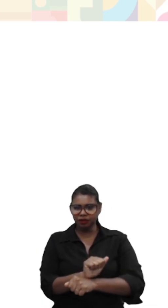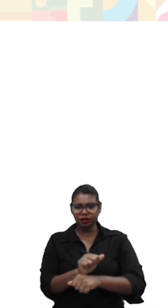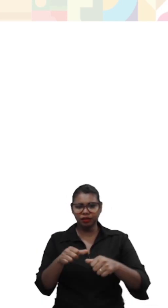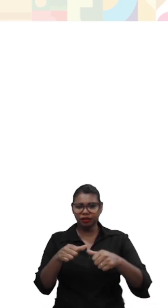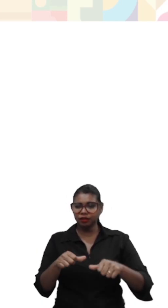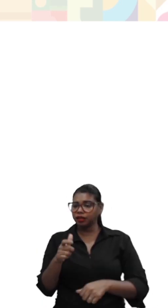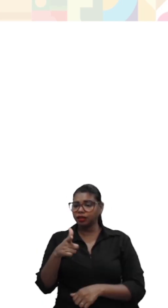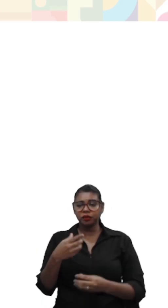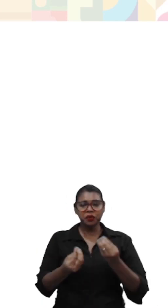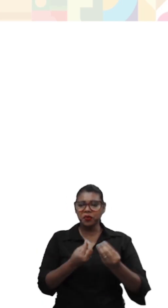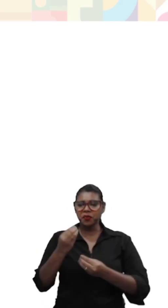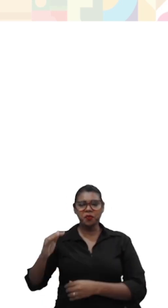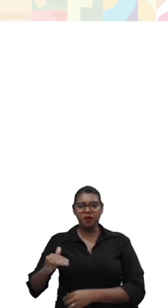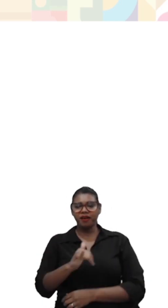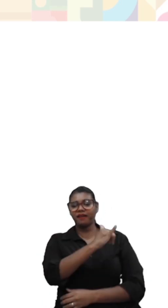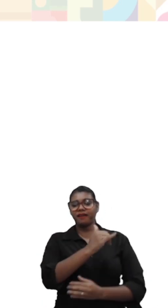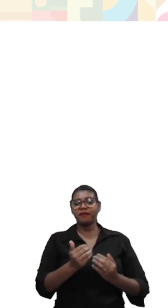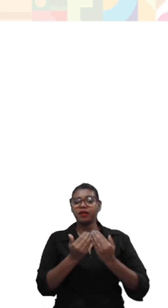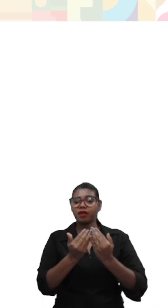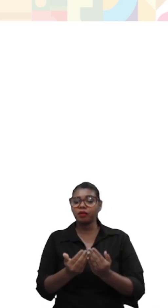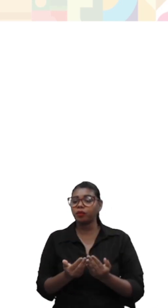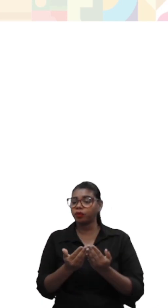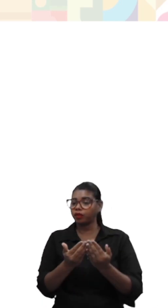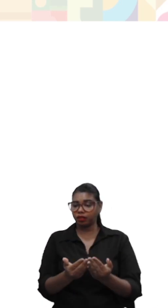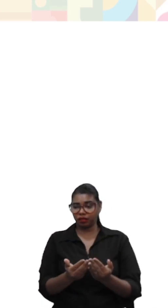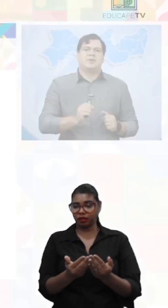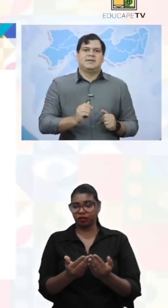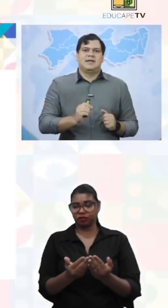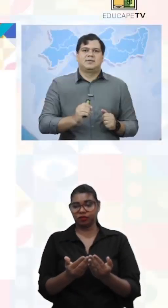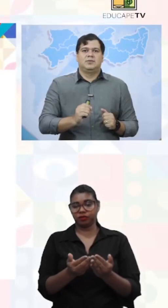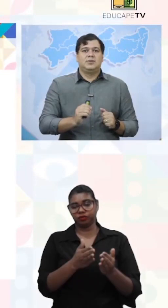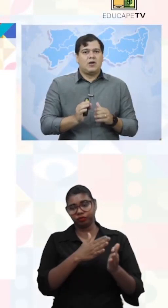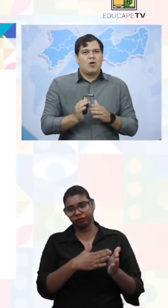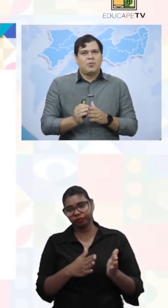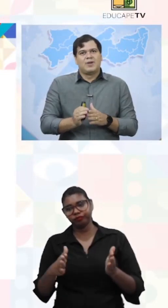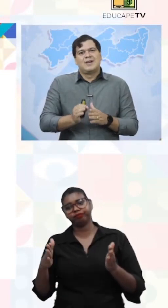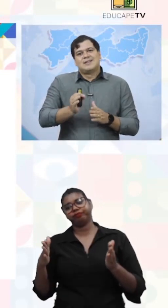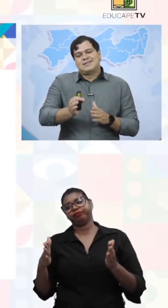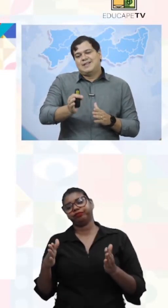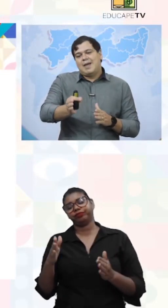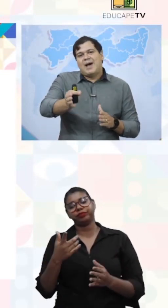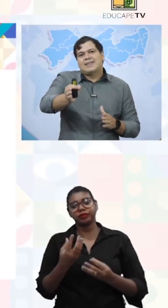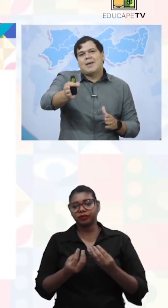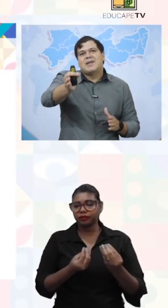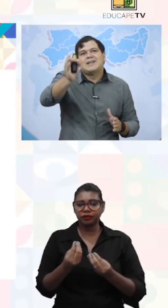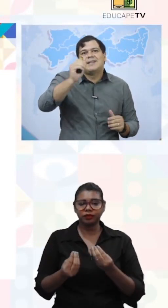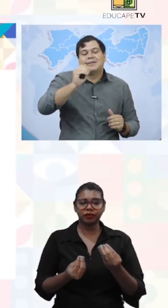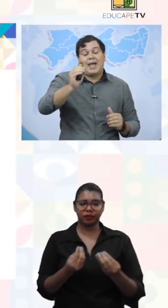um avião ou um navio seguir uma linha de processo. Não tem como